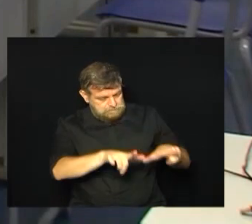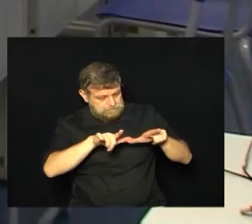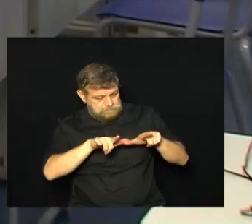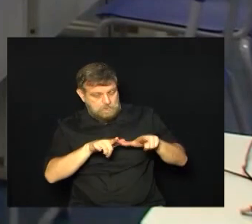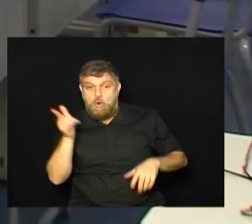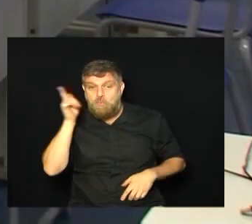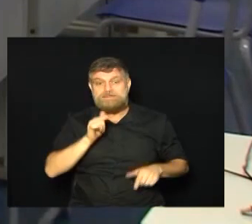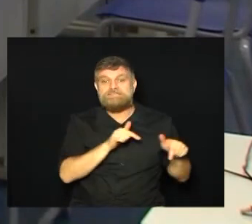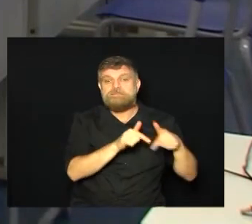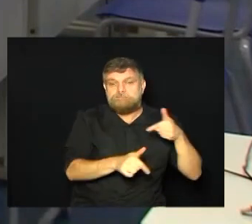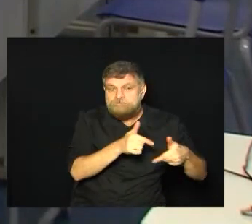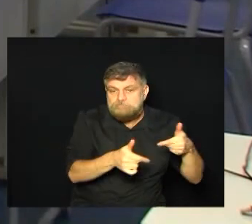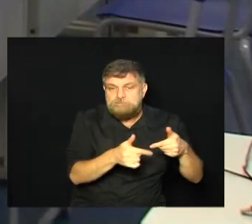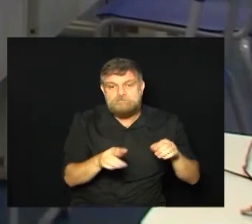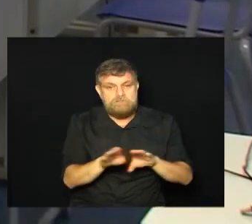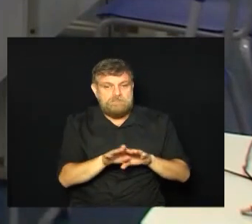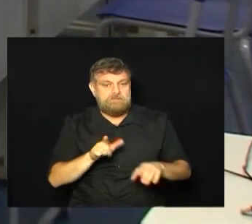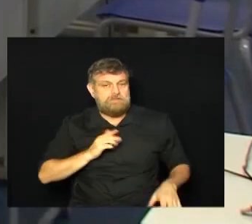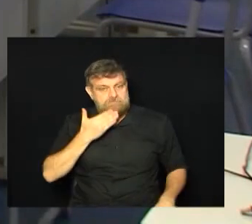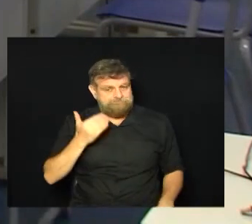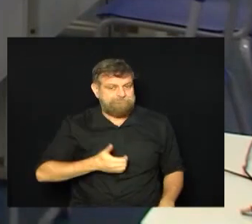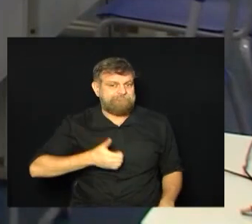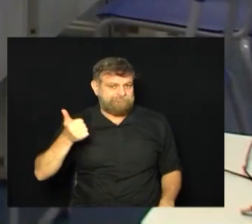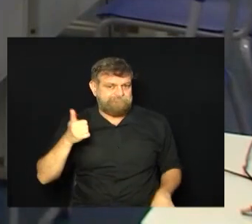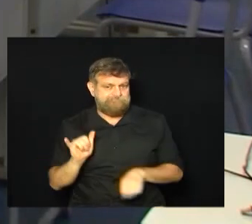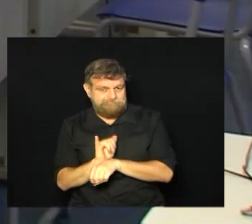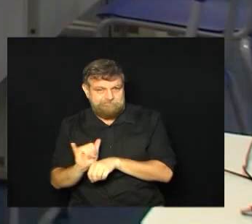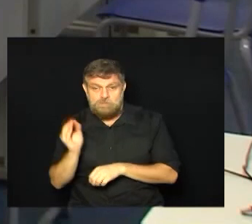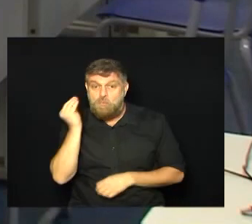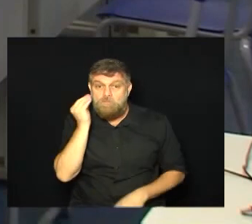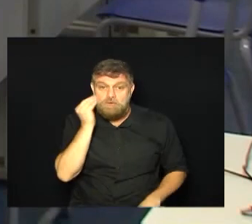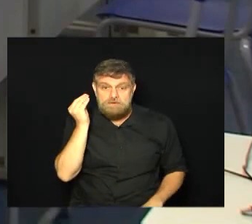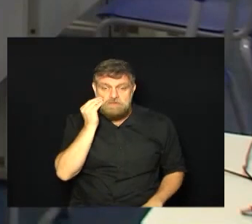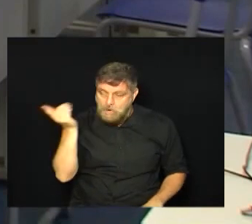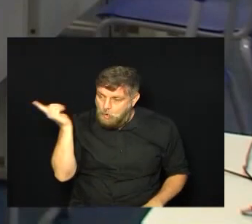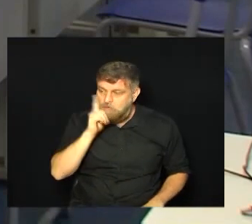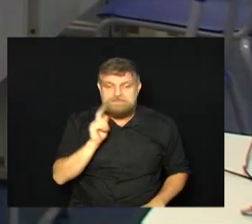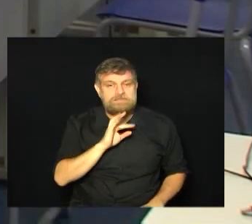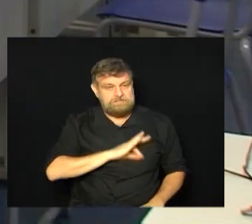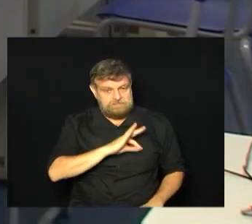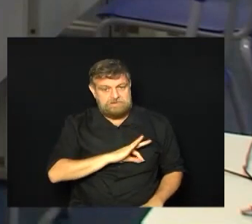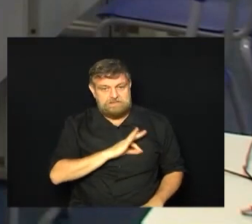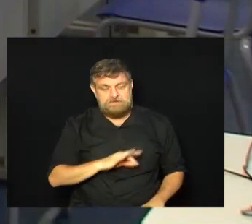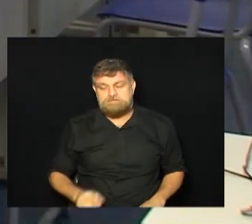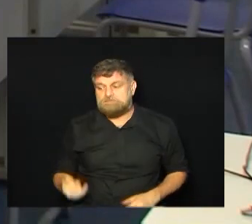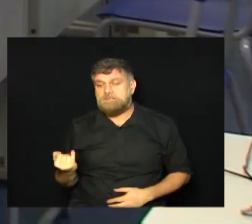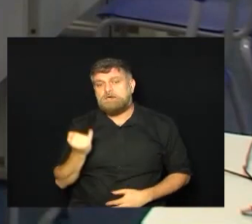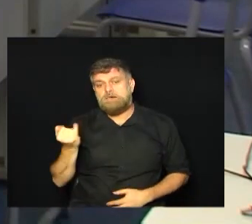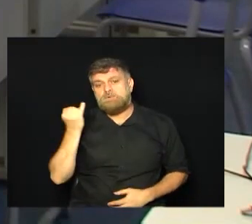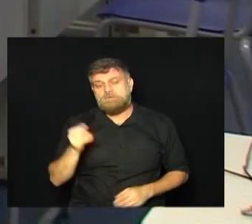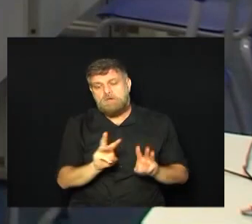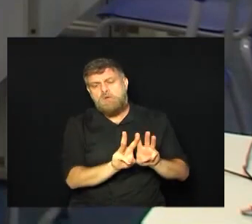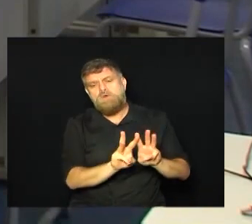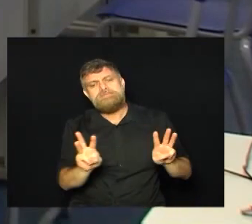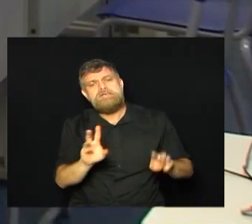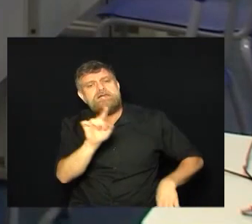mercado de trabalho, de repente até com melhores, né, oportunidades. Sim. Então é importante. Qual é o site, por